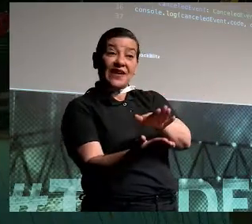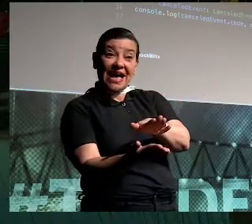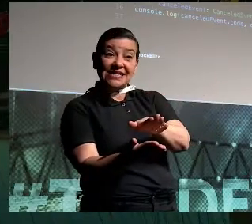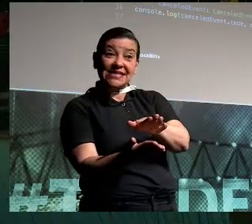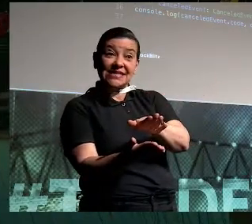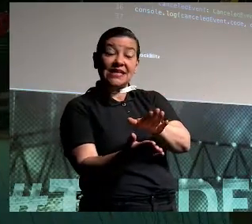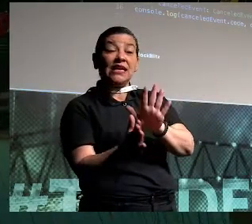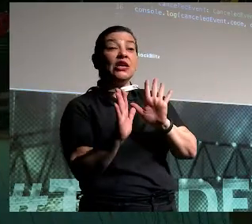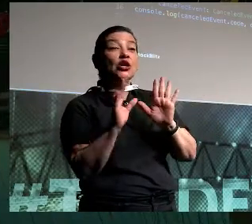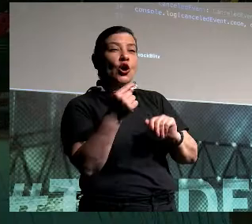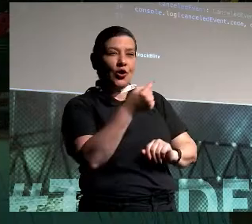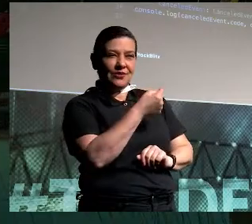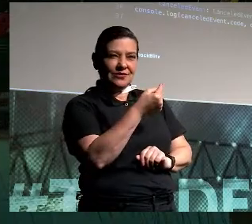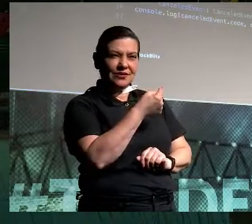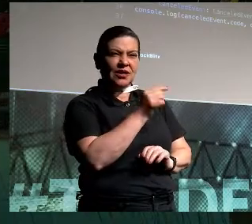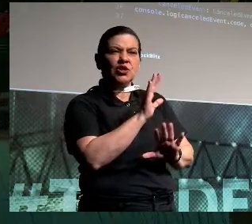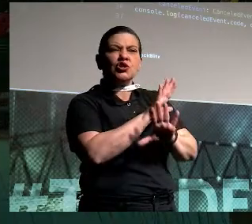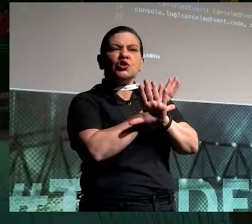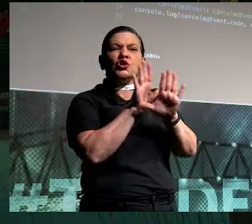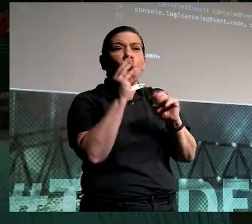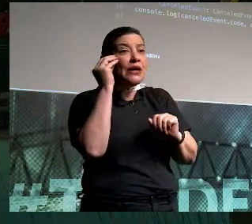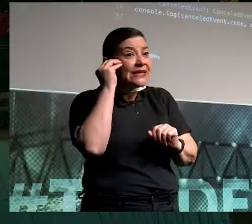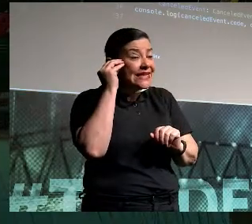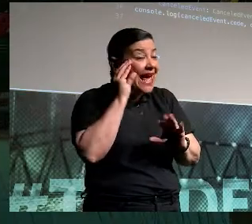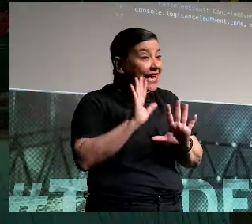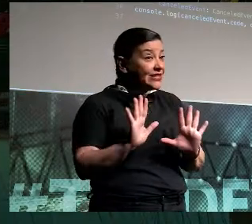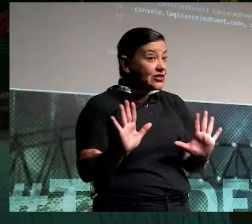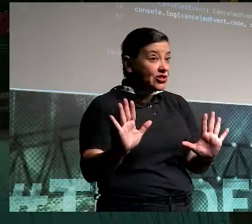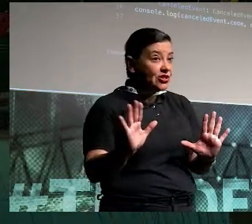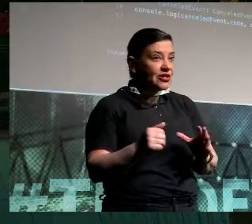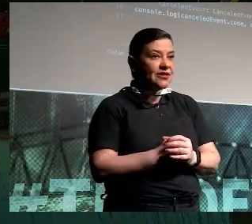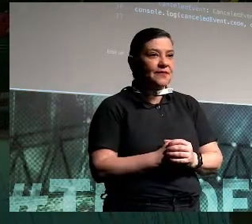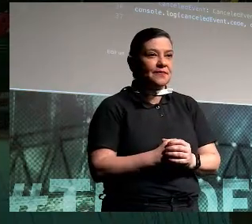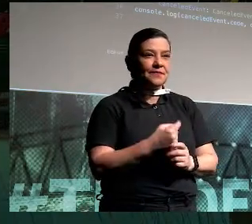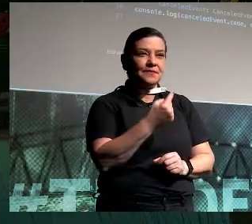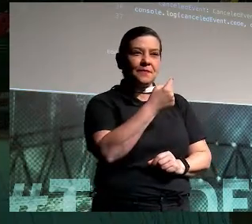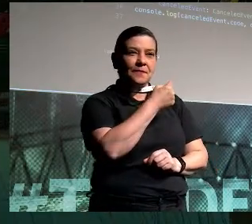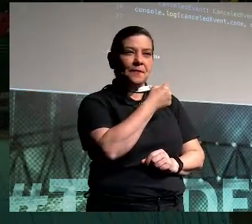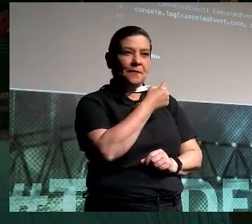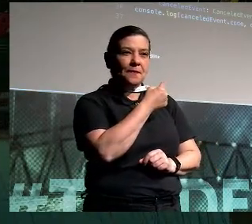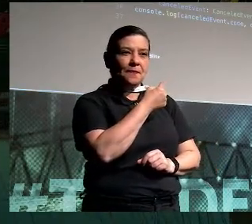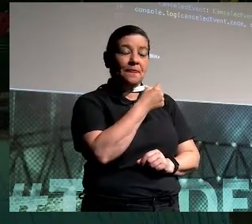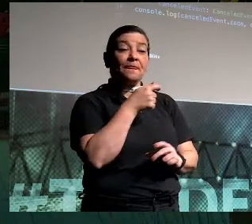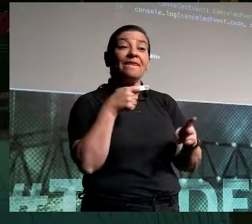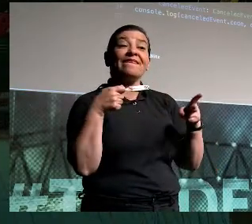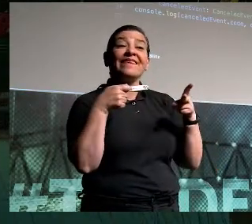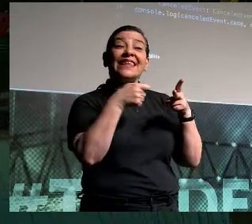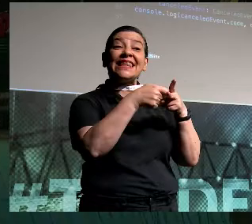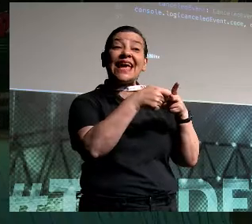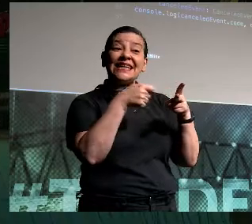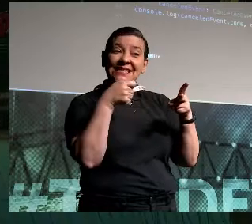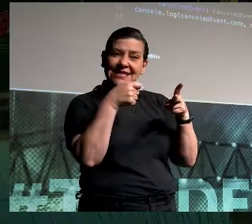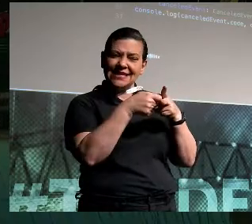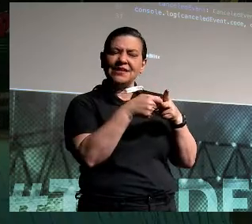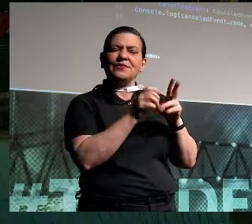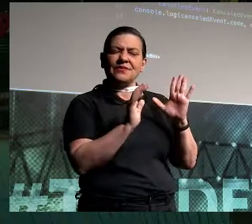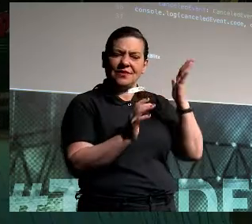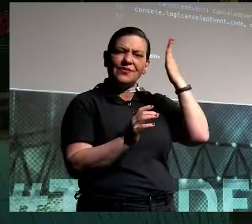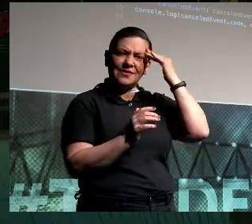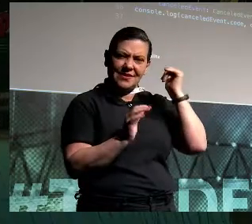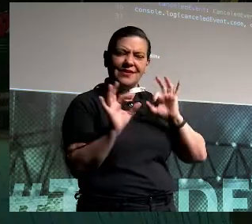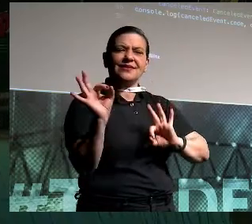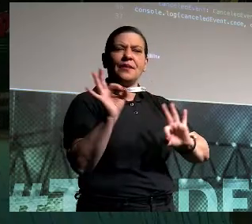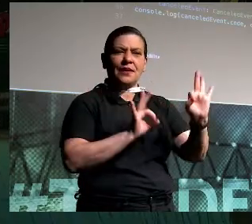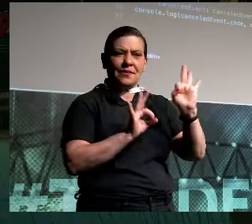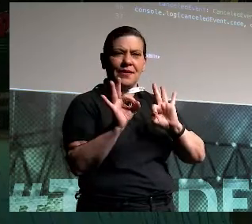só, eu estou fazendo um Azene aqui só para teste, e olha só, o Azene eu estou falando para o TypeScript, deixa que o pai sabe o que está fazendo, e é óbvio que isso daqui